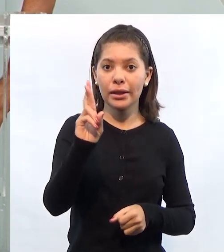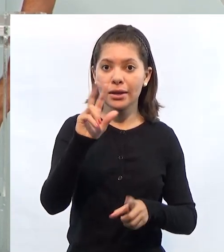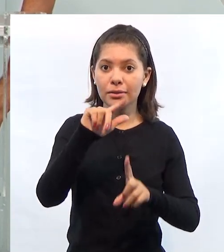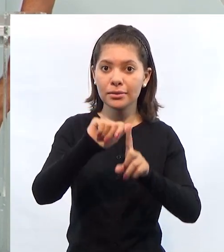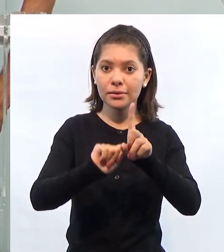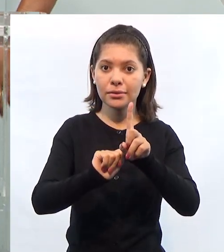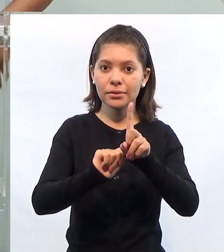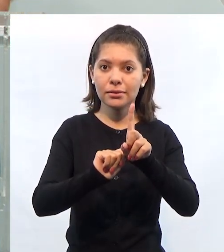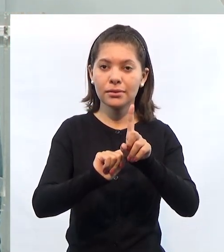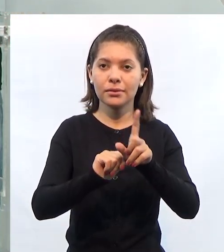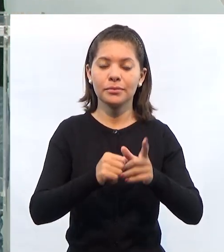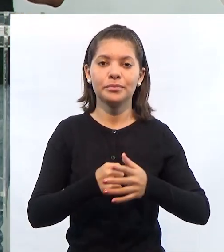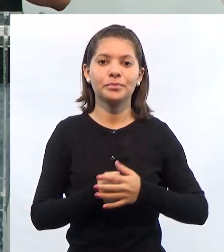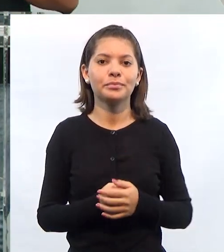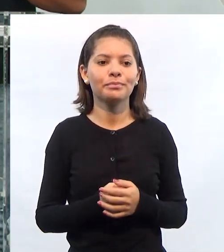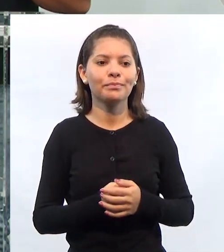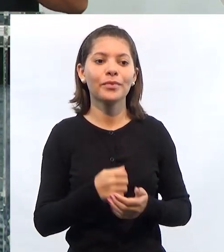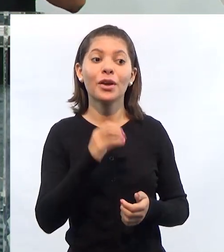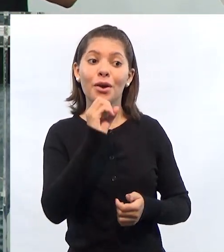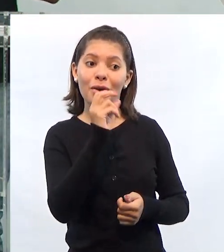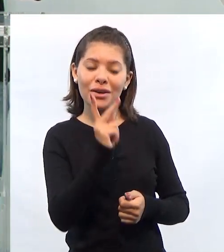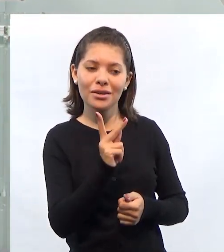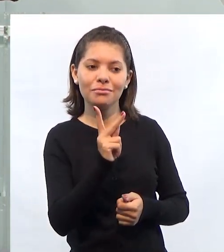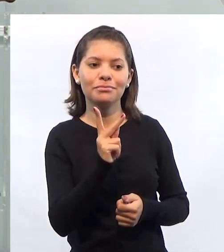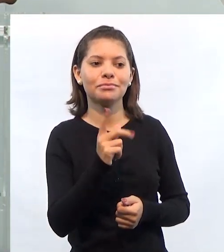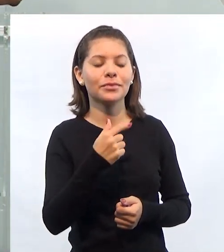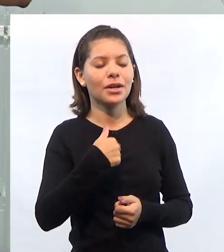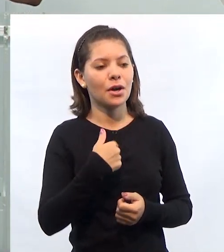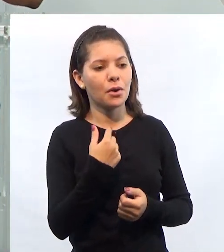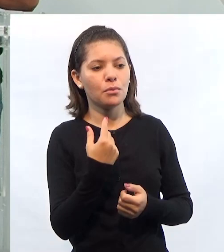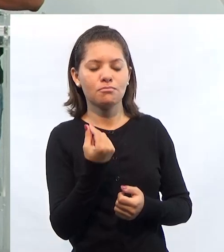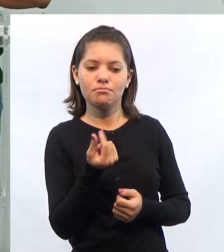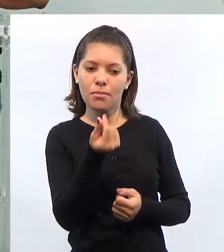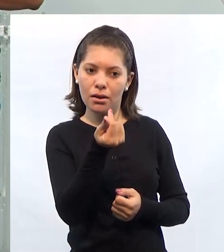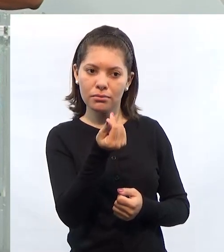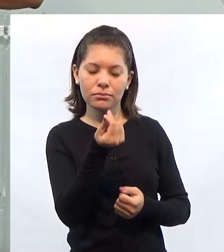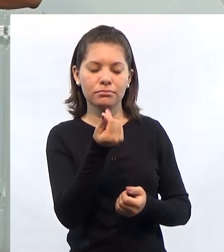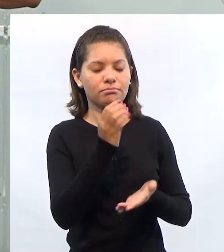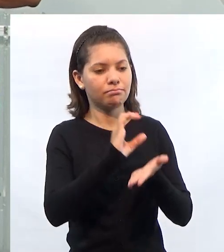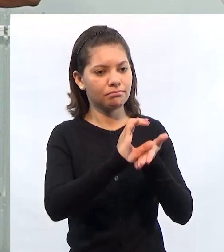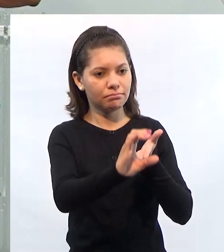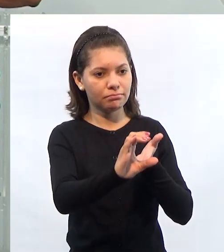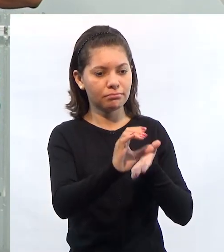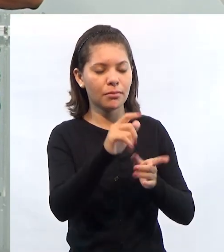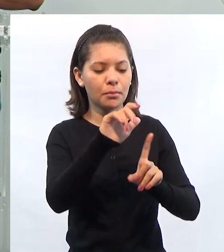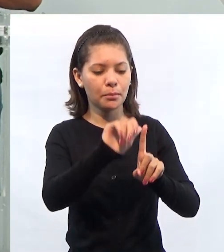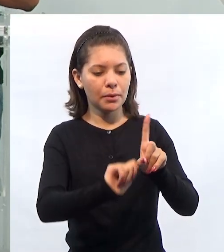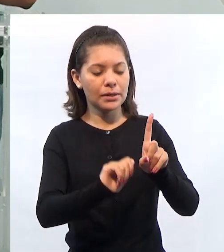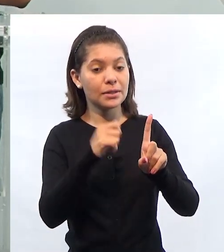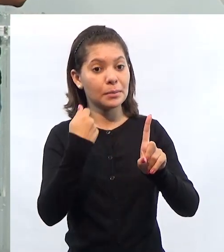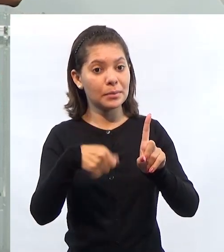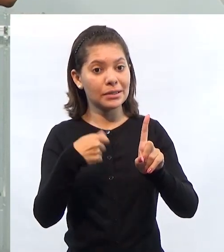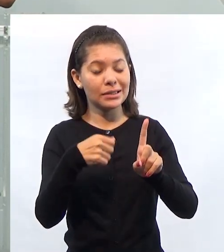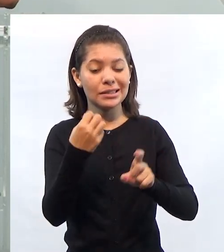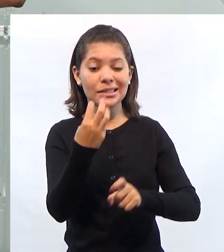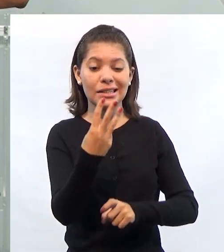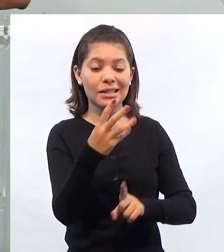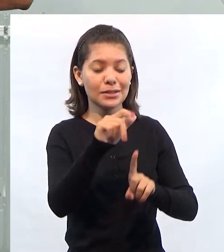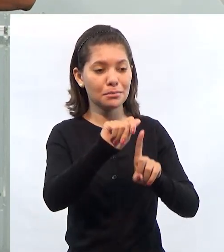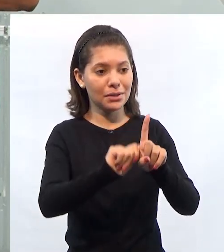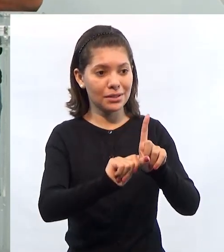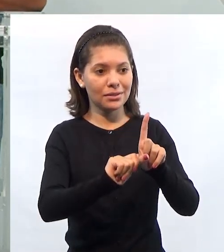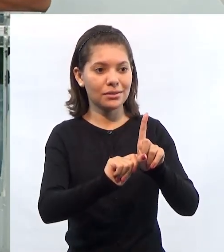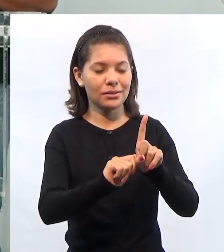mês. Aí você, beleza, eu te pago esses R$40 por mês. Vou precisar desse dinheiro durante